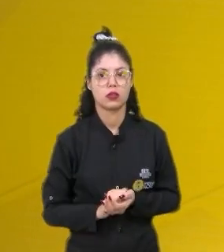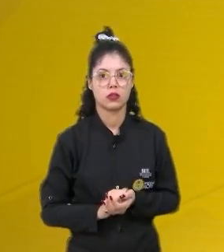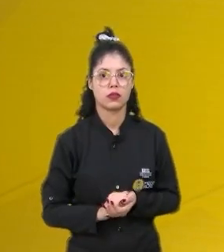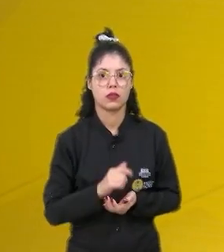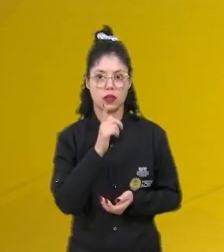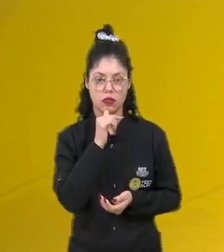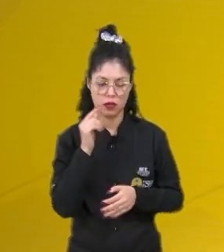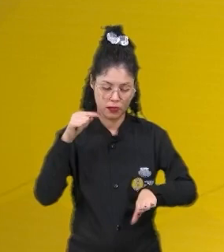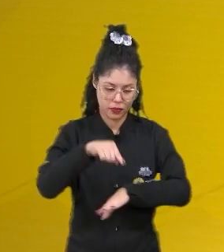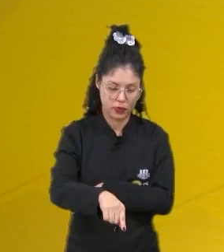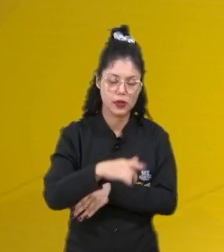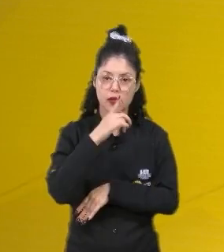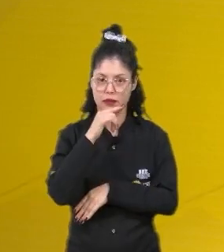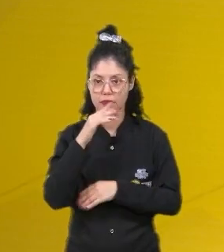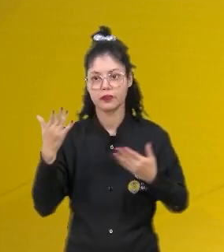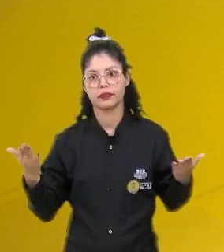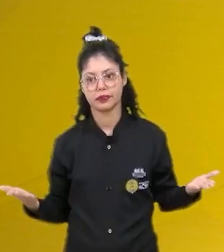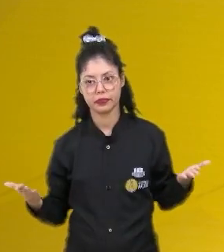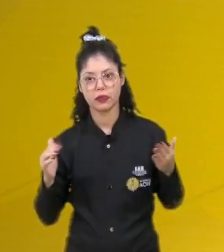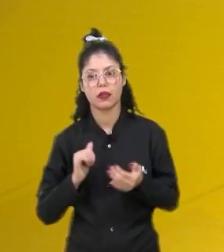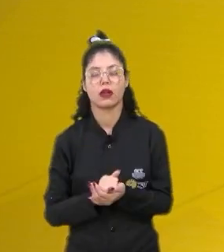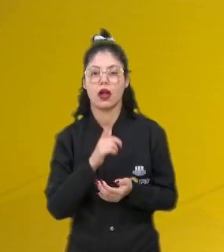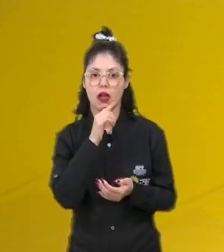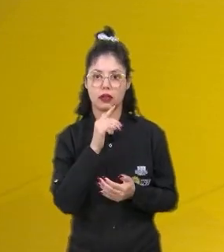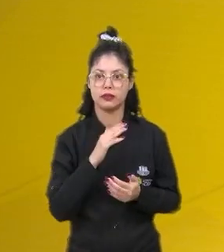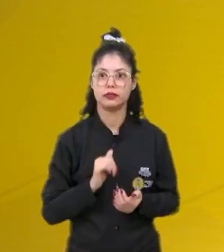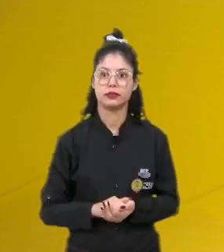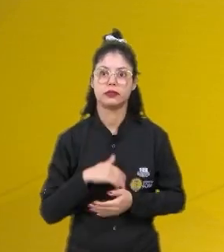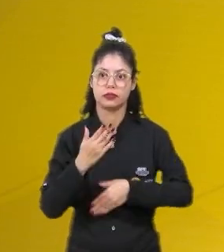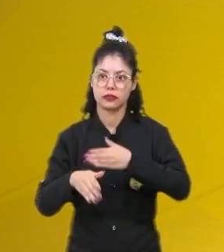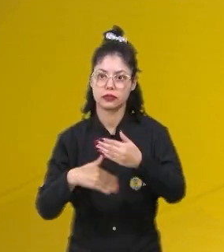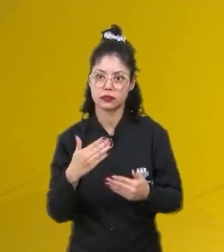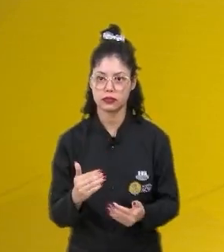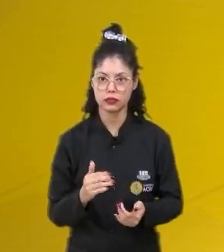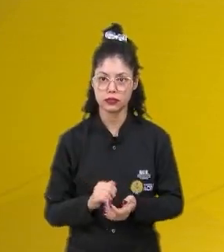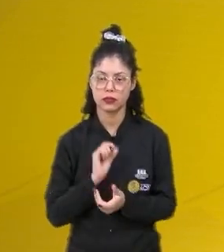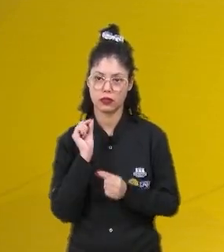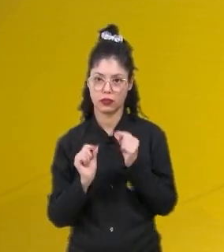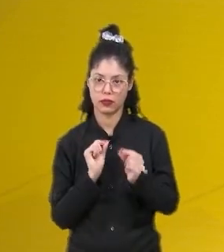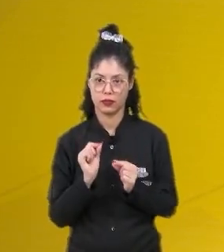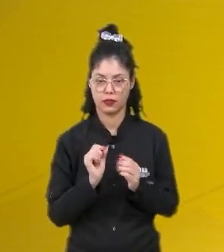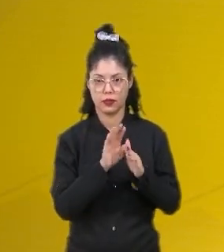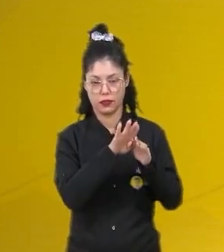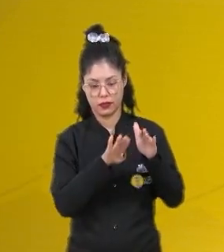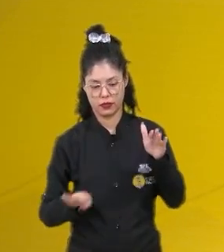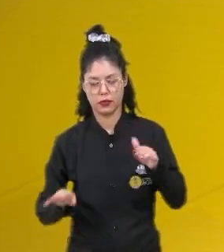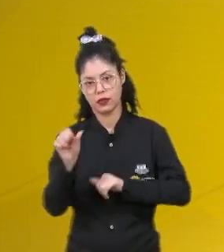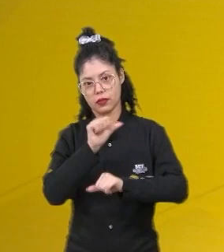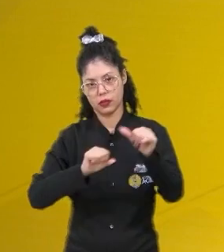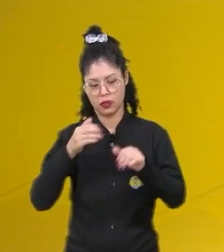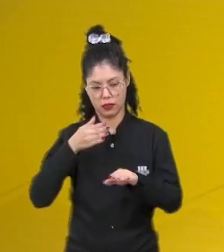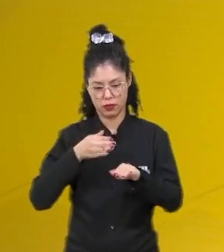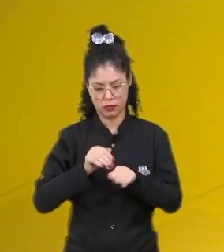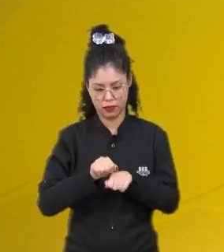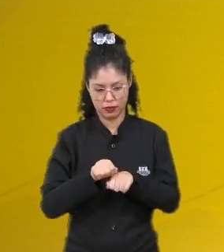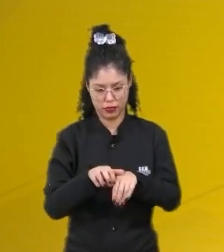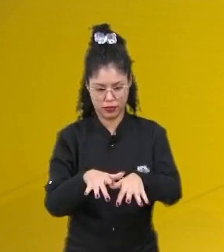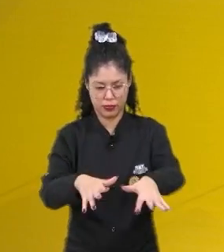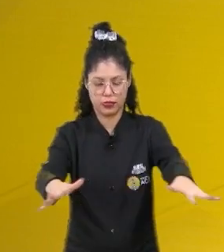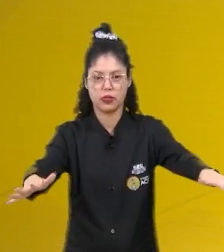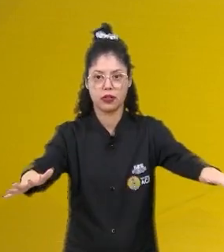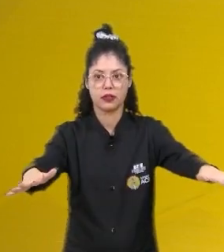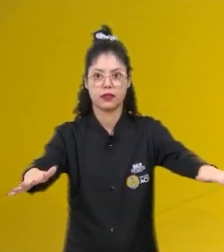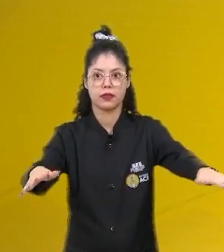do ar para a água, o que é que vai acontecer? A água ela vai acontecer um processo de difração. O som ele vai mudar a direção. Se eu estou falando